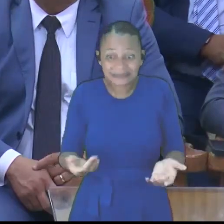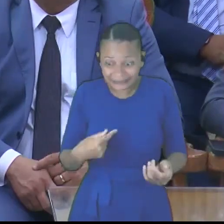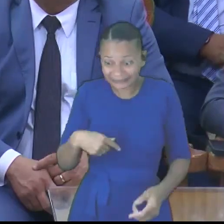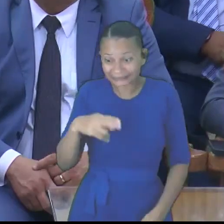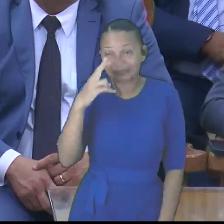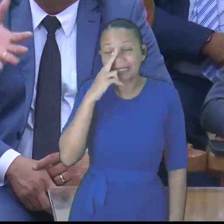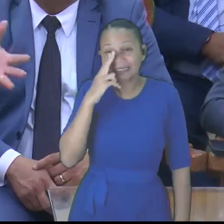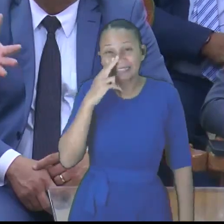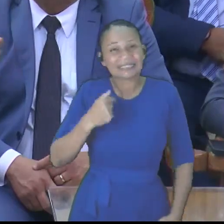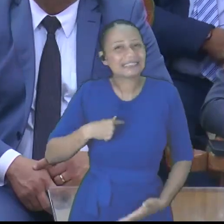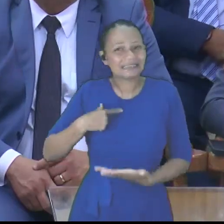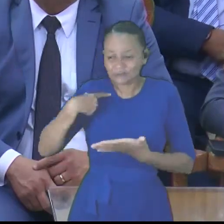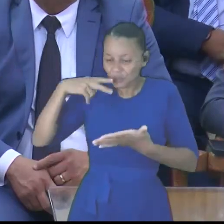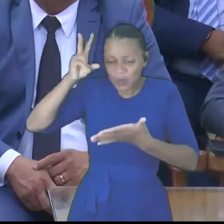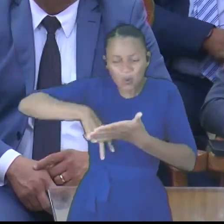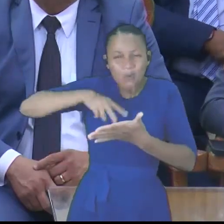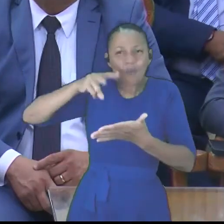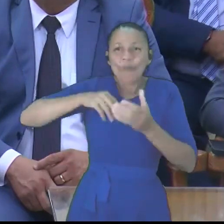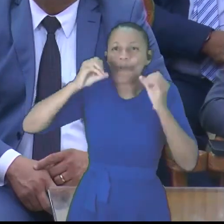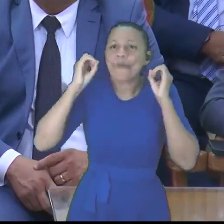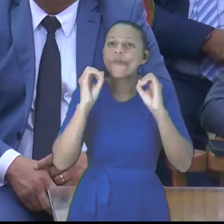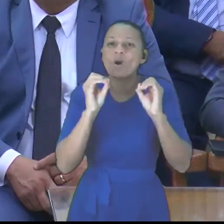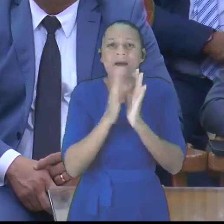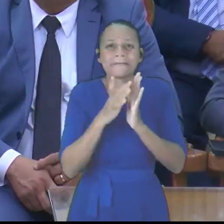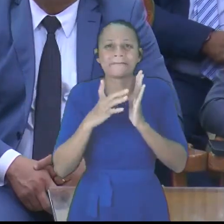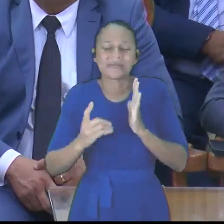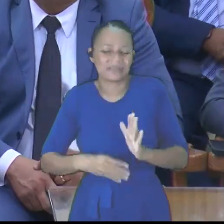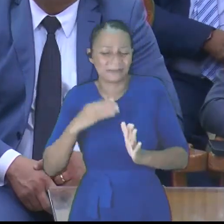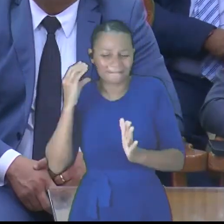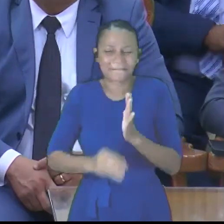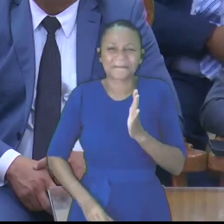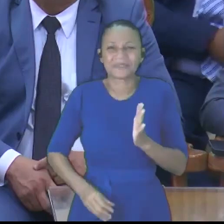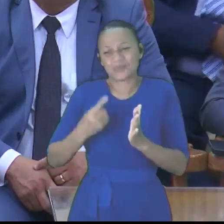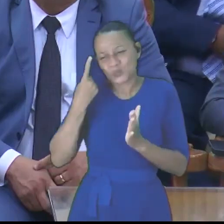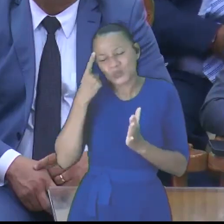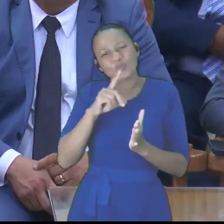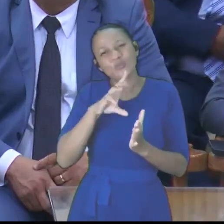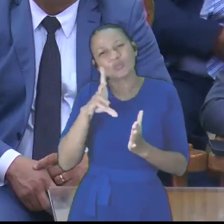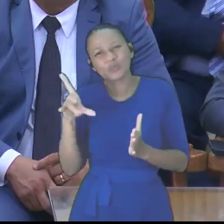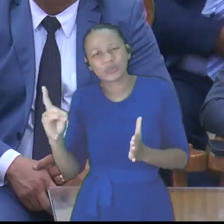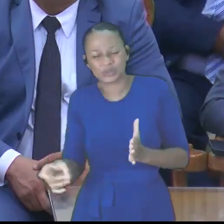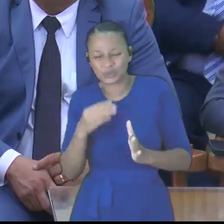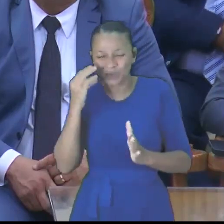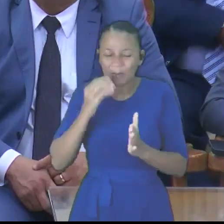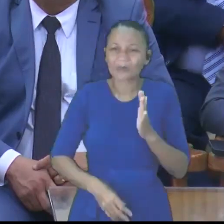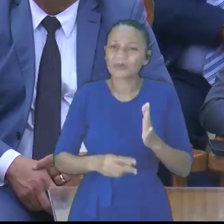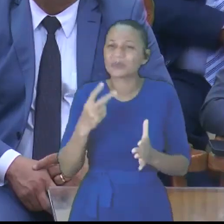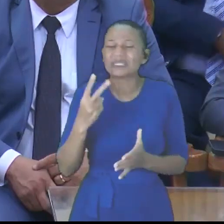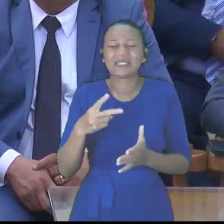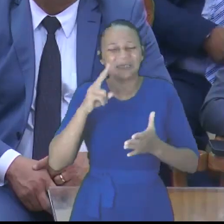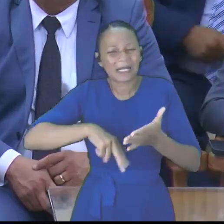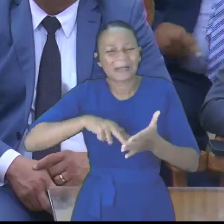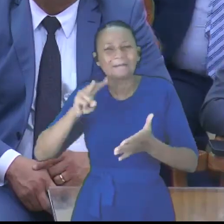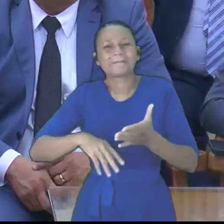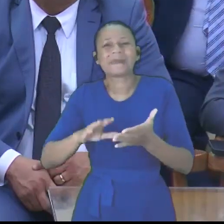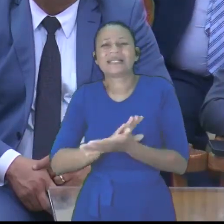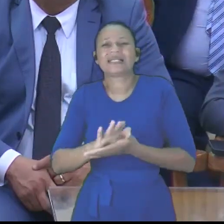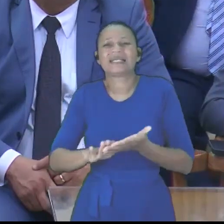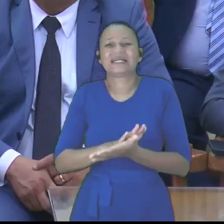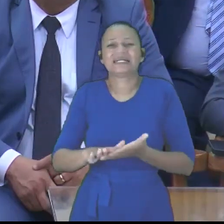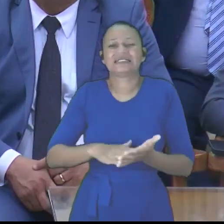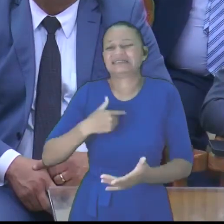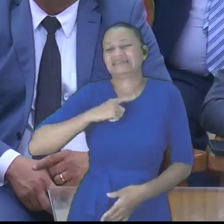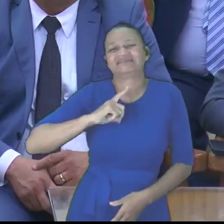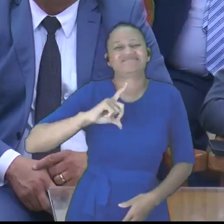que é analfabeto de Bíblia, não lê Bíblia, não lê um capítulo da Bíblia por dia, não lê 2 capítulos, não lê nada, levanta, já